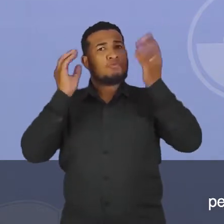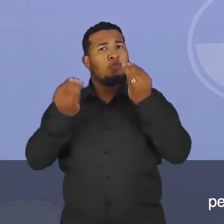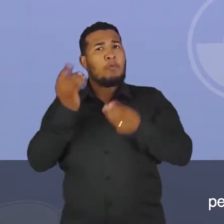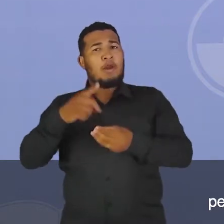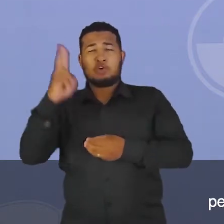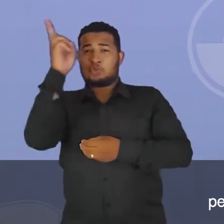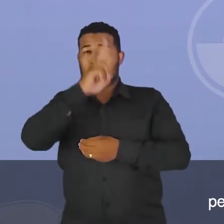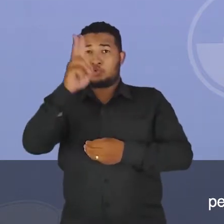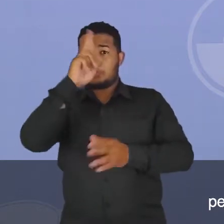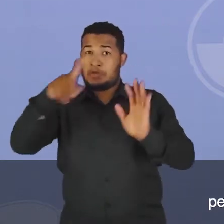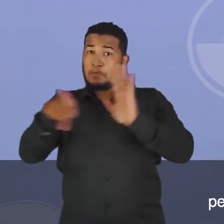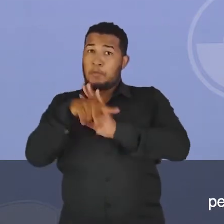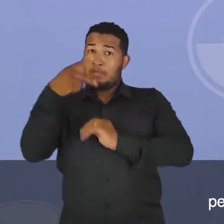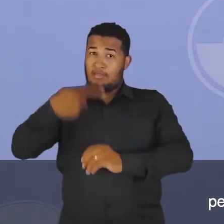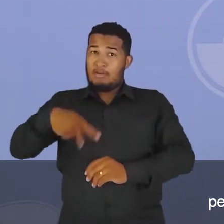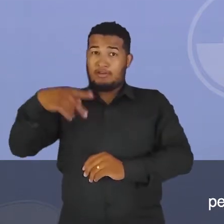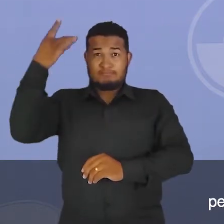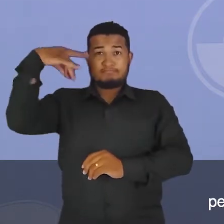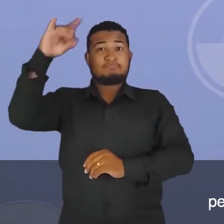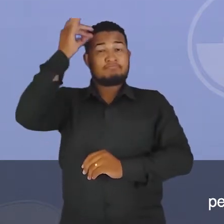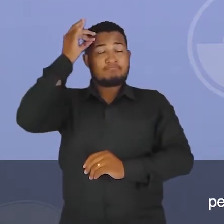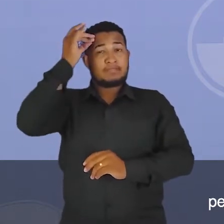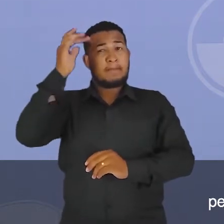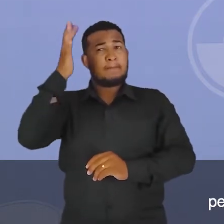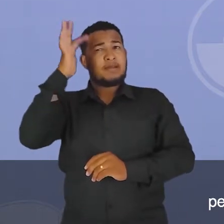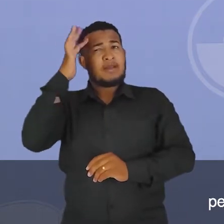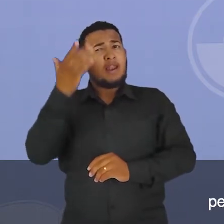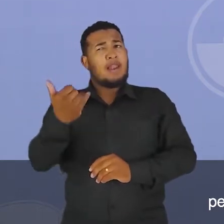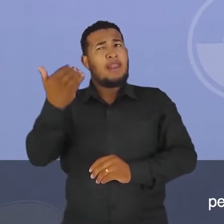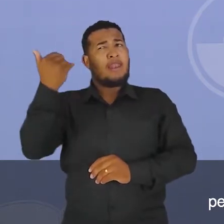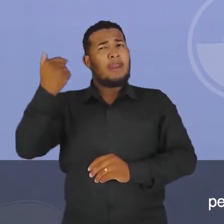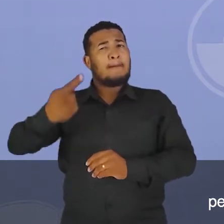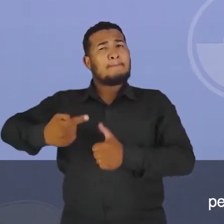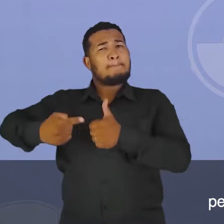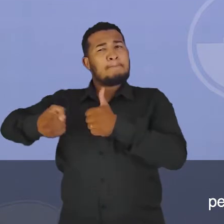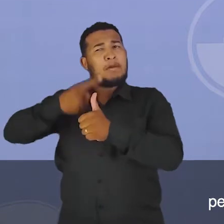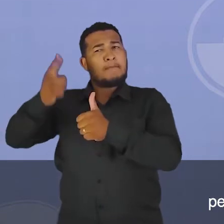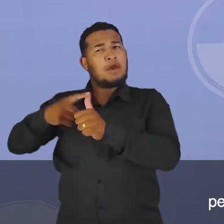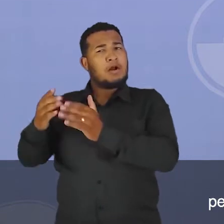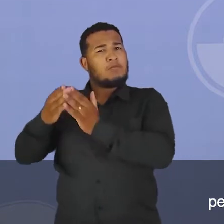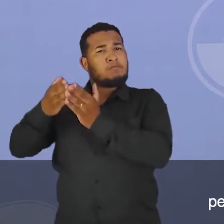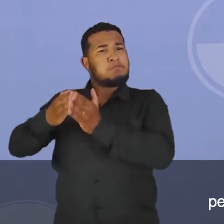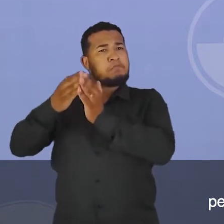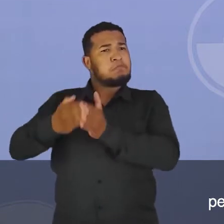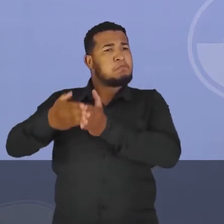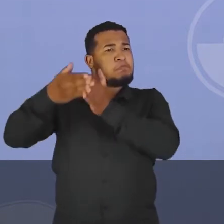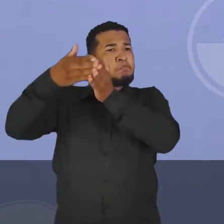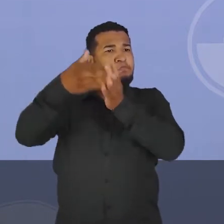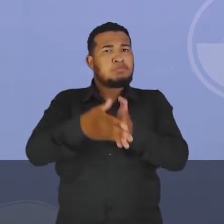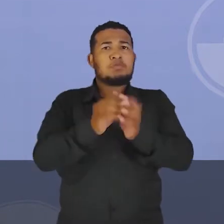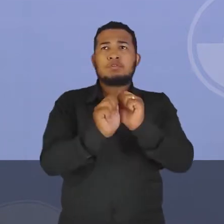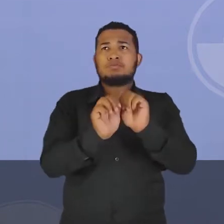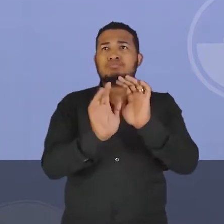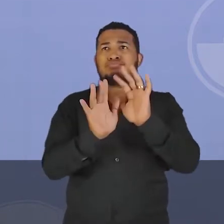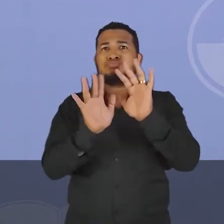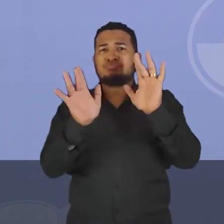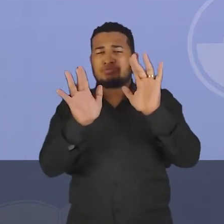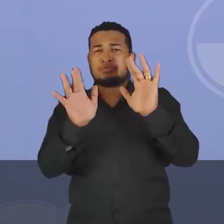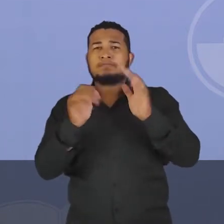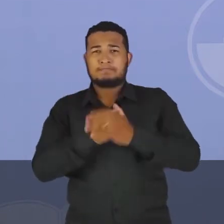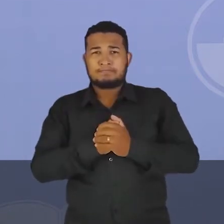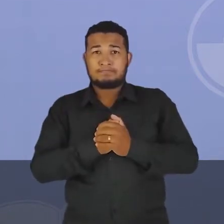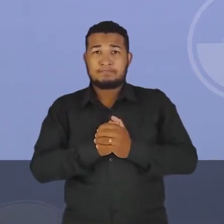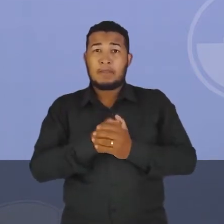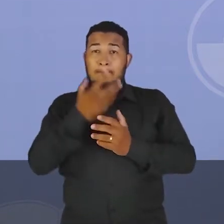gente tem que pensar nas primeiras expedições para a exploração desse território maravilhoso. Essa